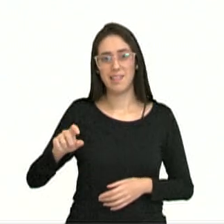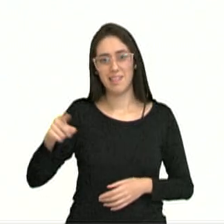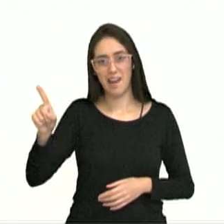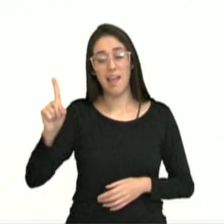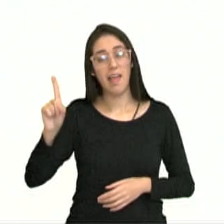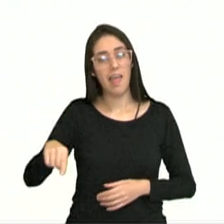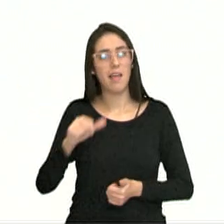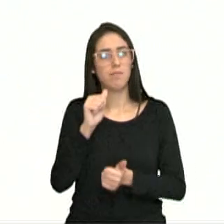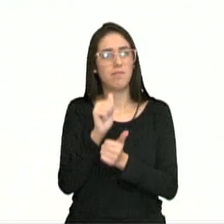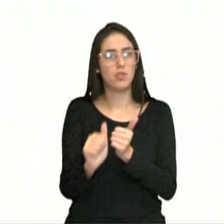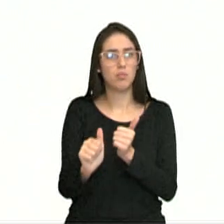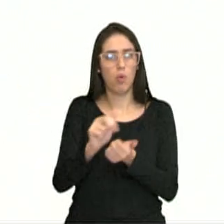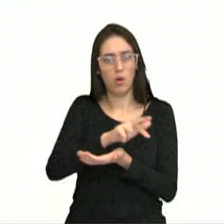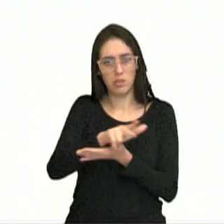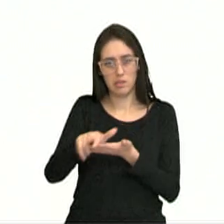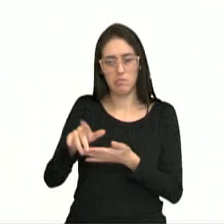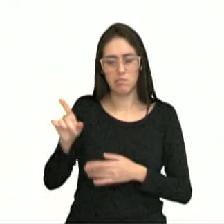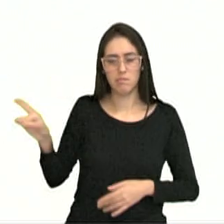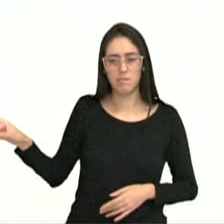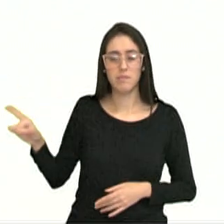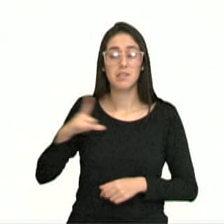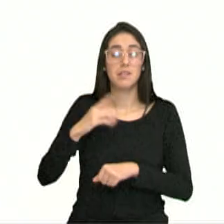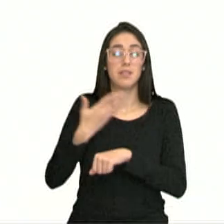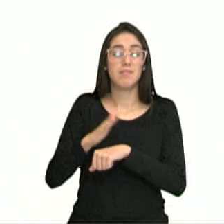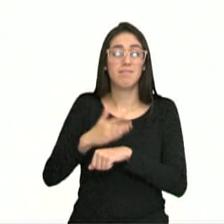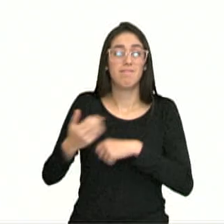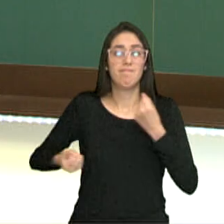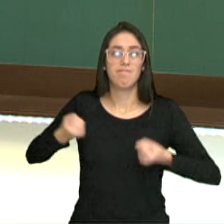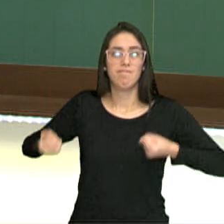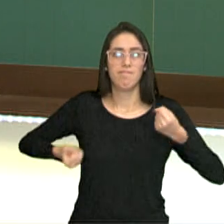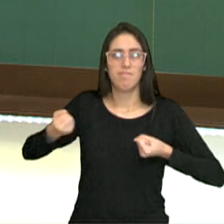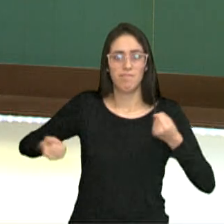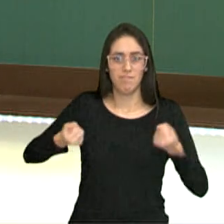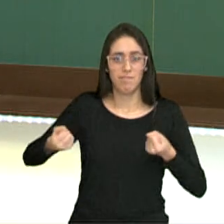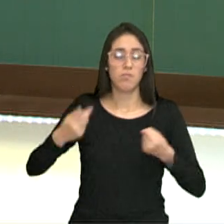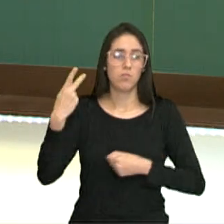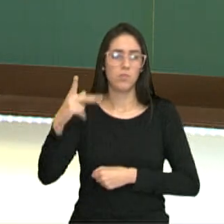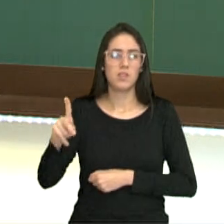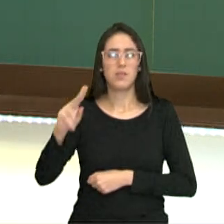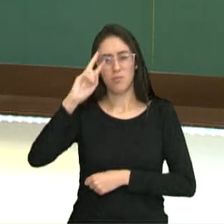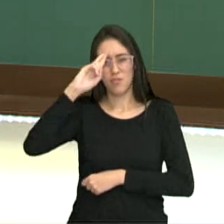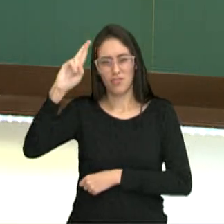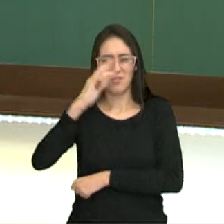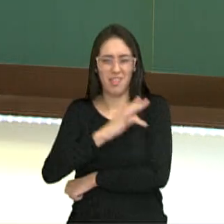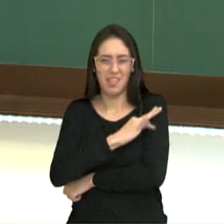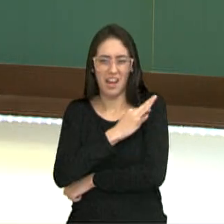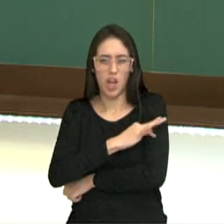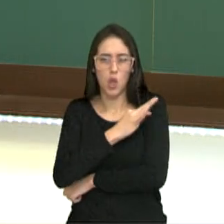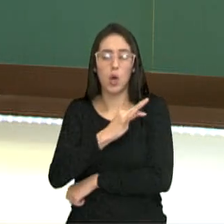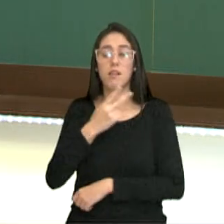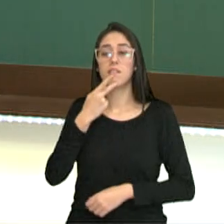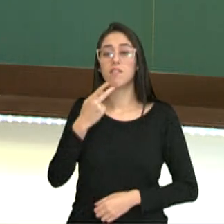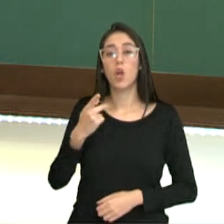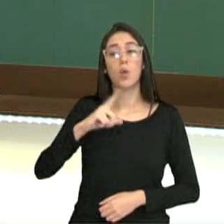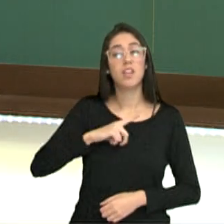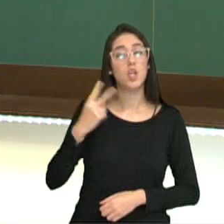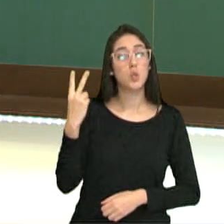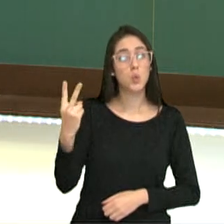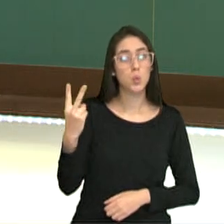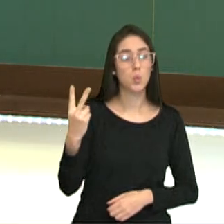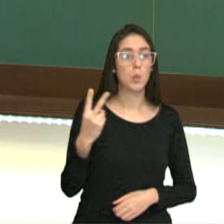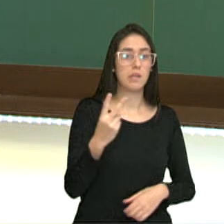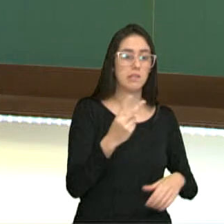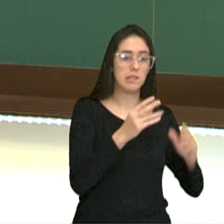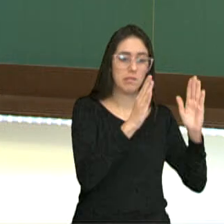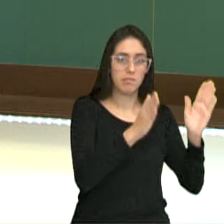esportista e que ele está fazendo um treino para uma corrida. Aí o seu treinador montou duas tabelas para ele.